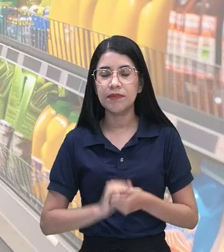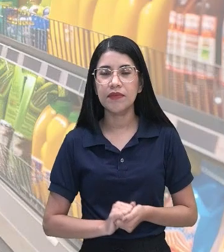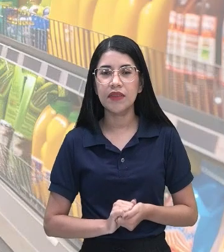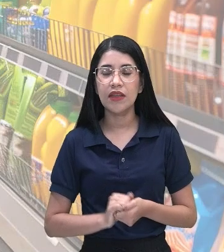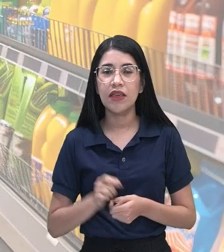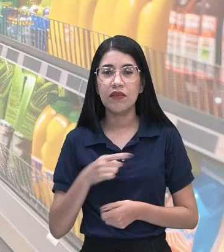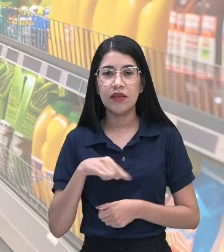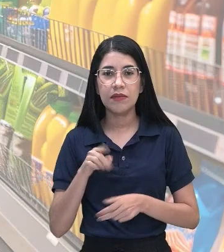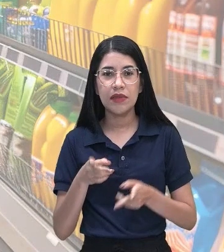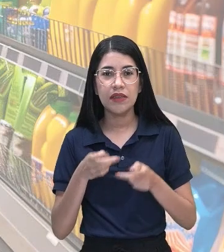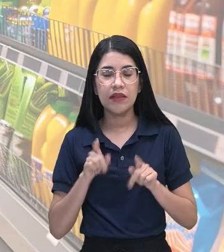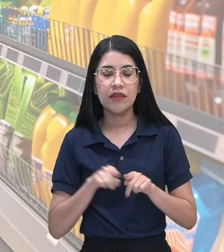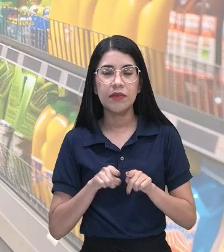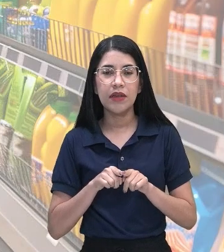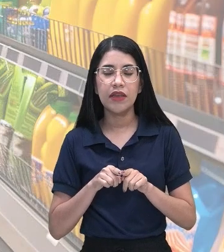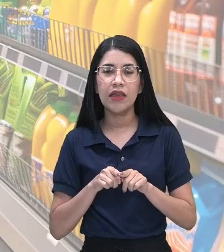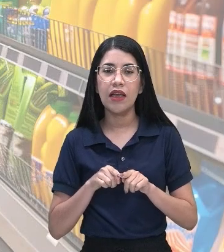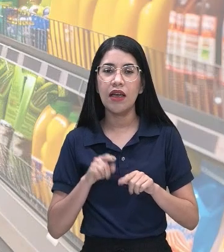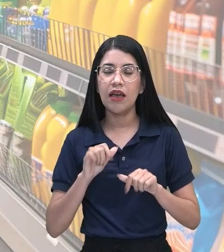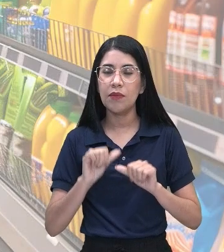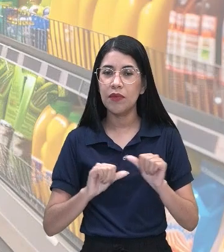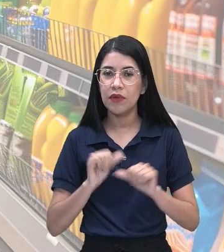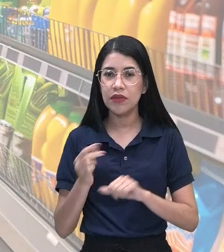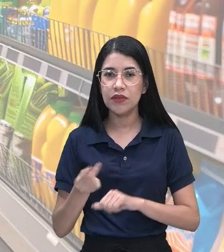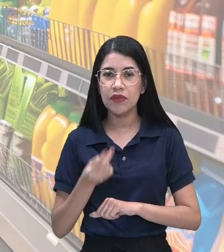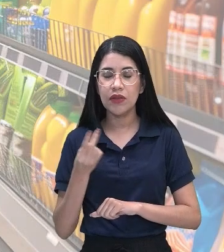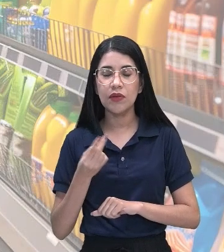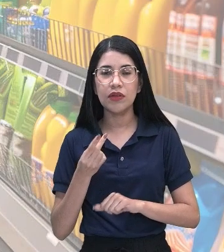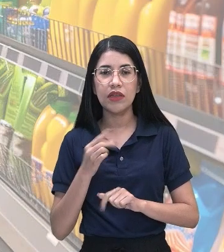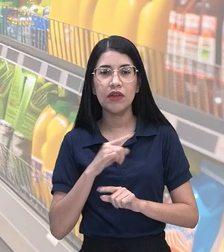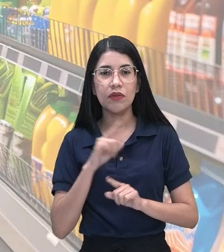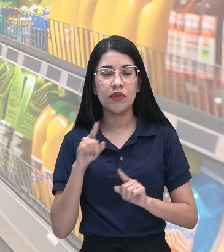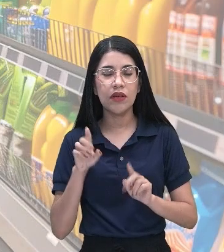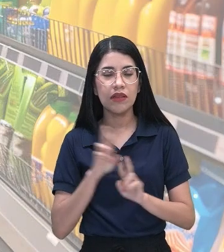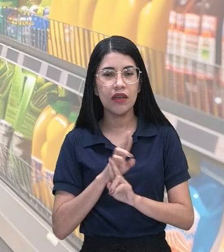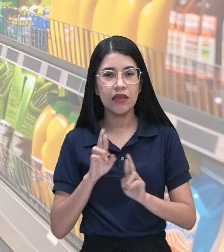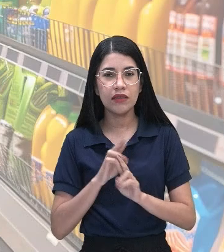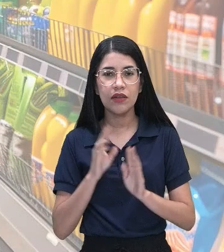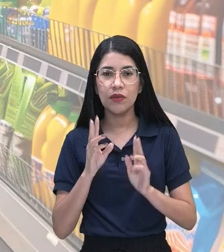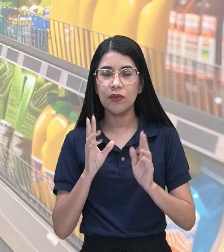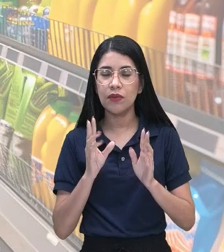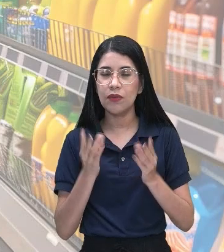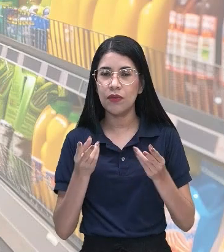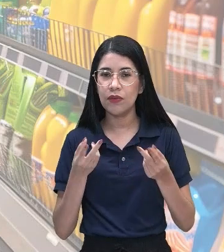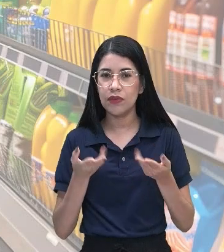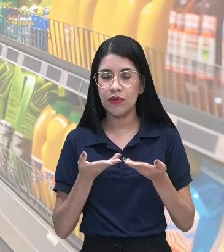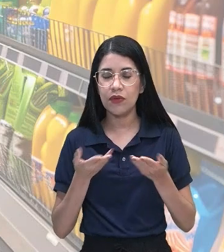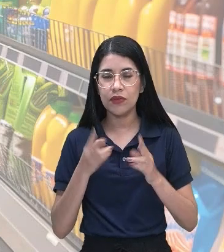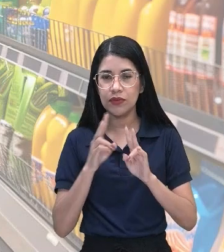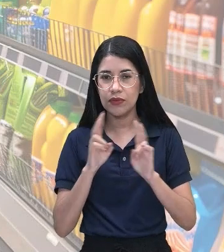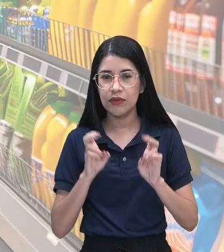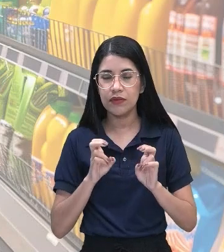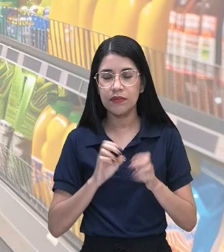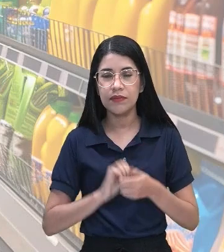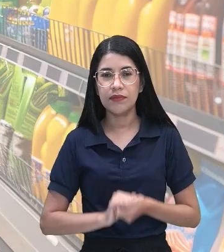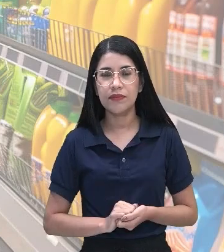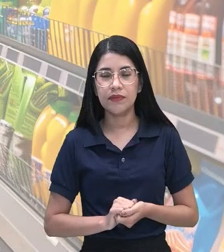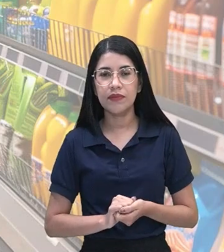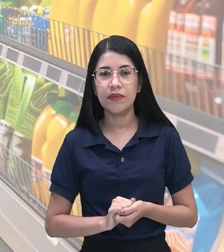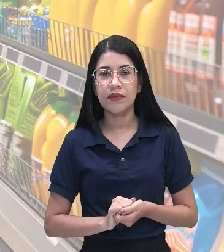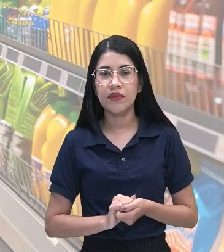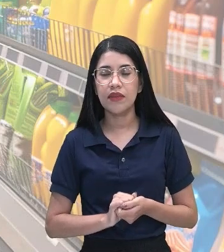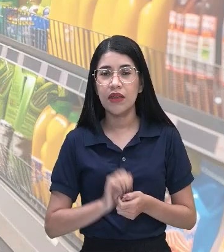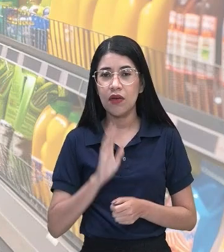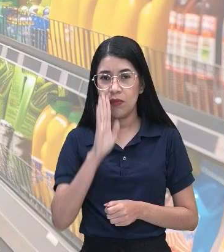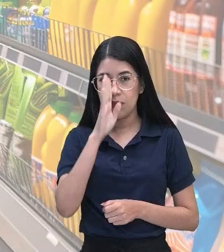essa variação de preço tem a ver com o nosso objeto de estudo de hoje, tem a ver com o conteúdo de função, em especial, função do primeiro